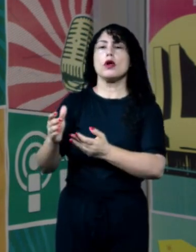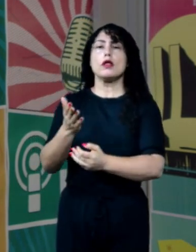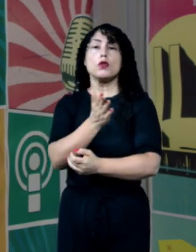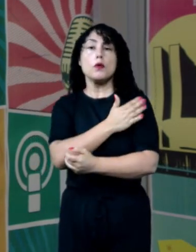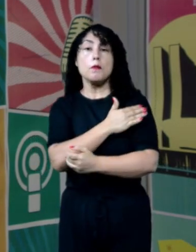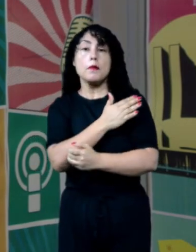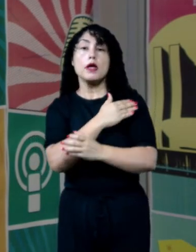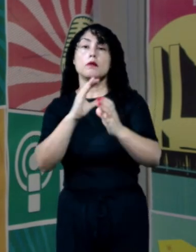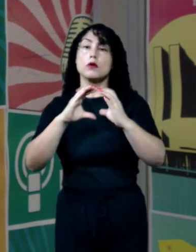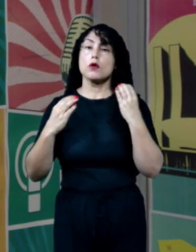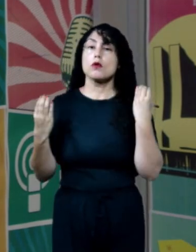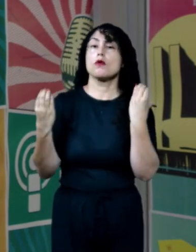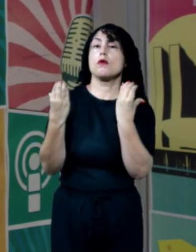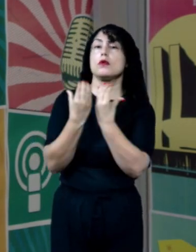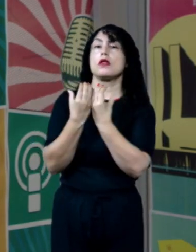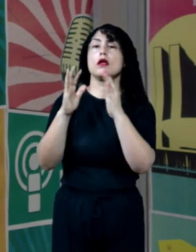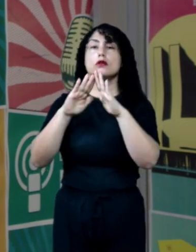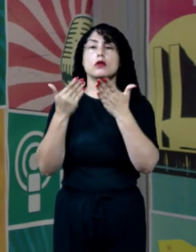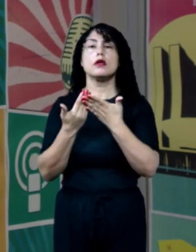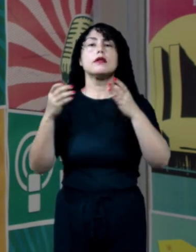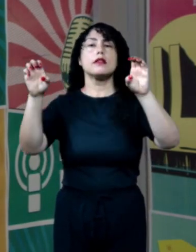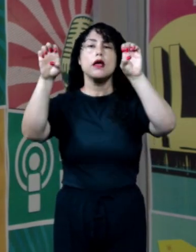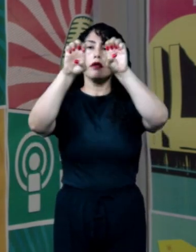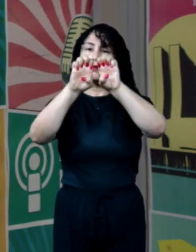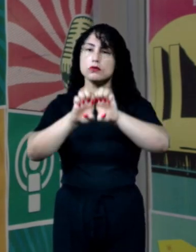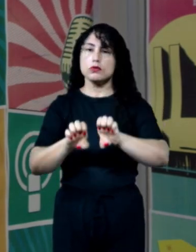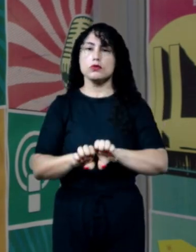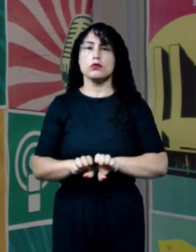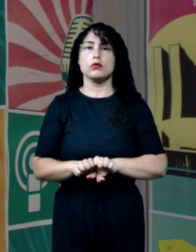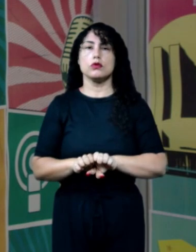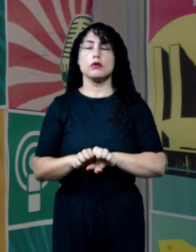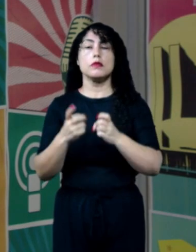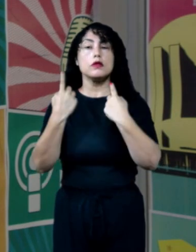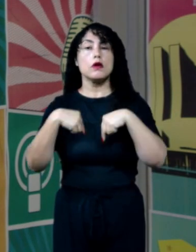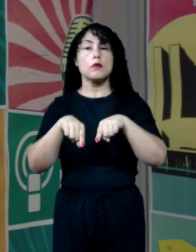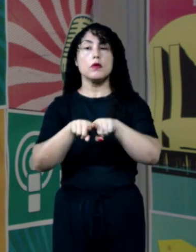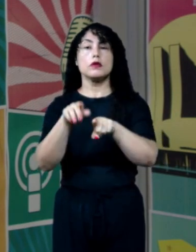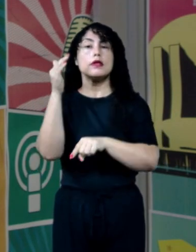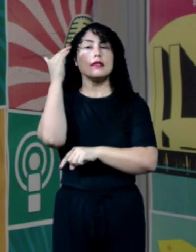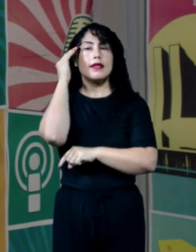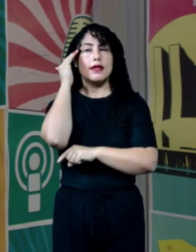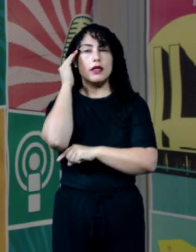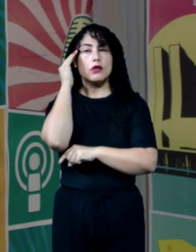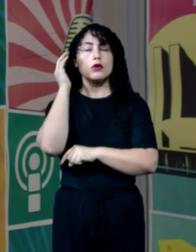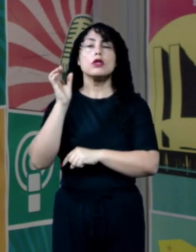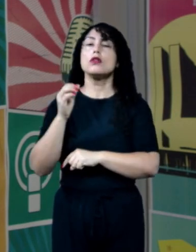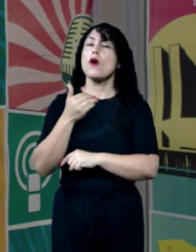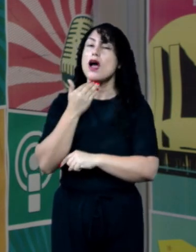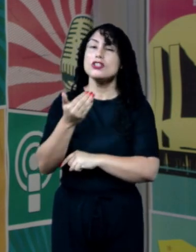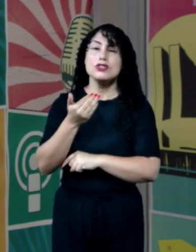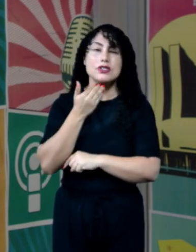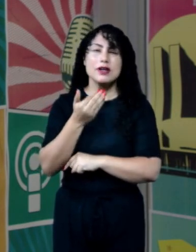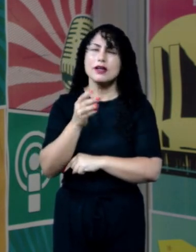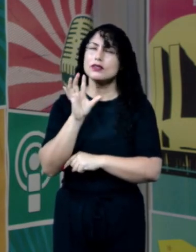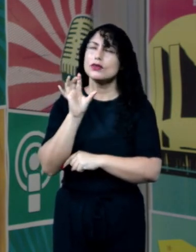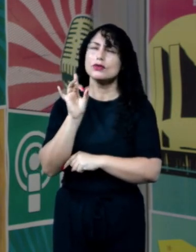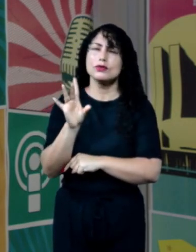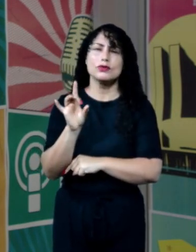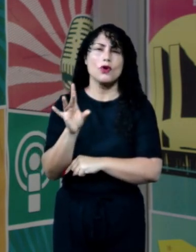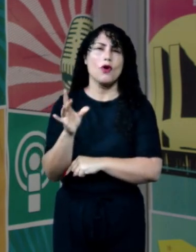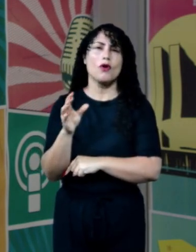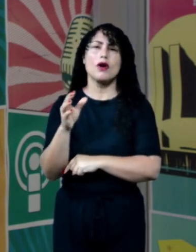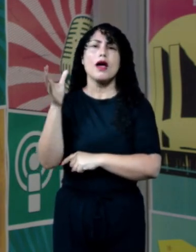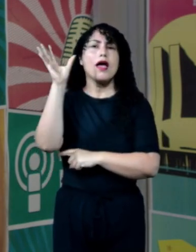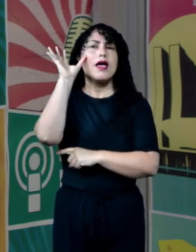comunidade escolar e na infraestrutura. Mas, ao mesmo tempo, eu entendo que só isso também não adianta, né? A gente não tem como